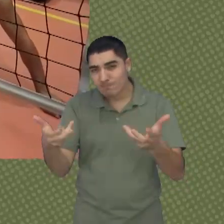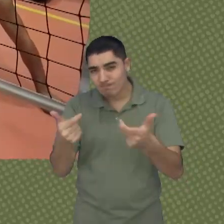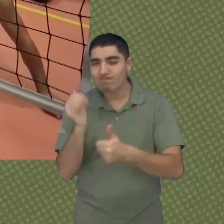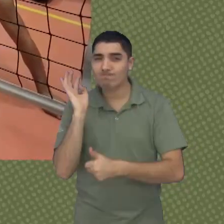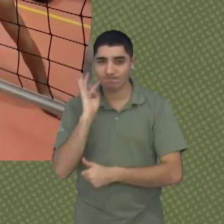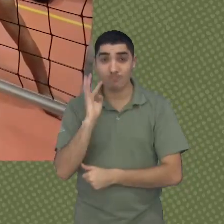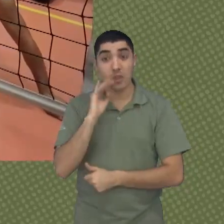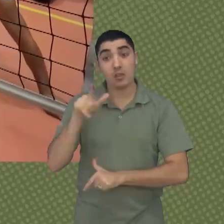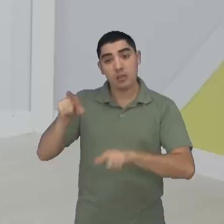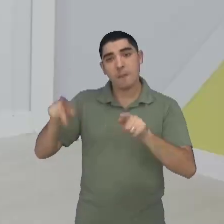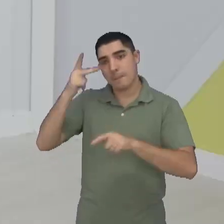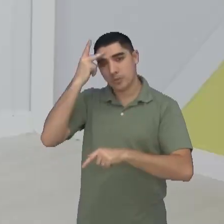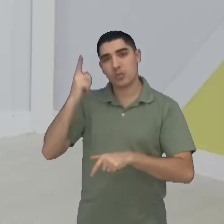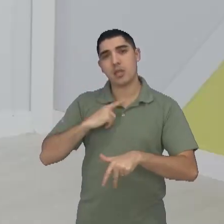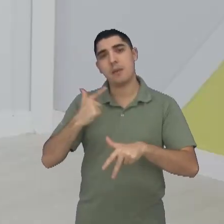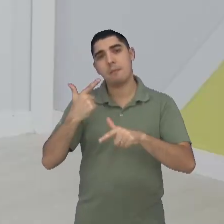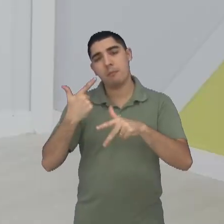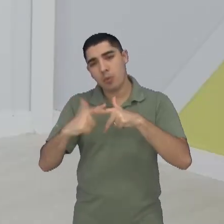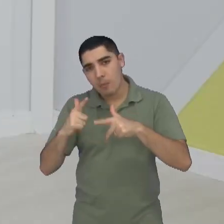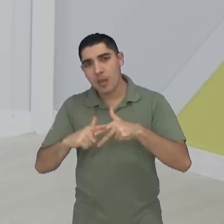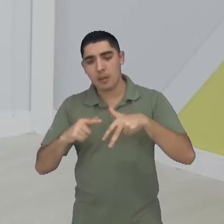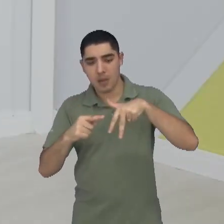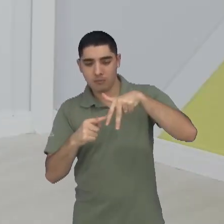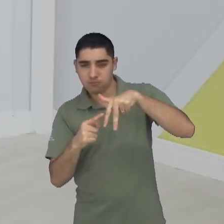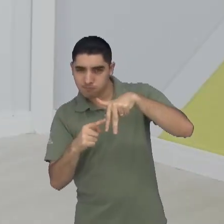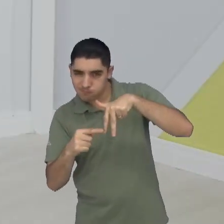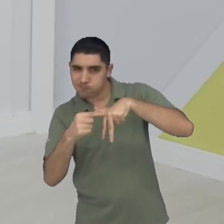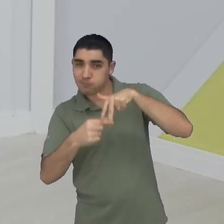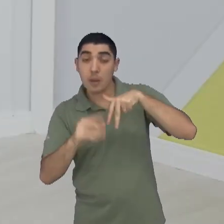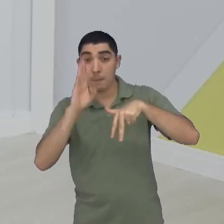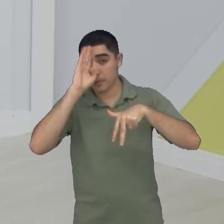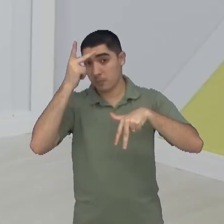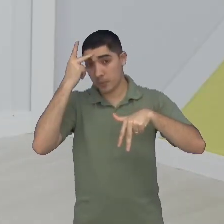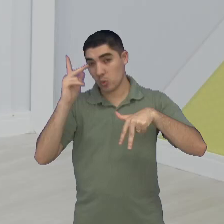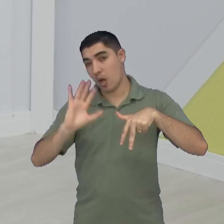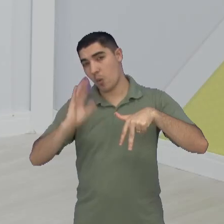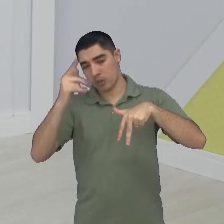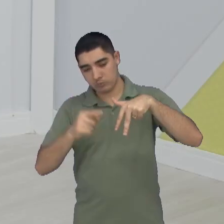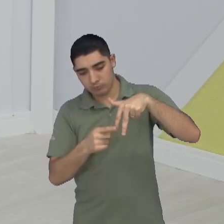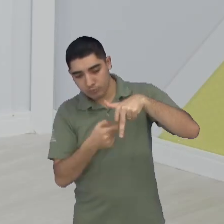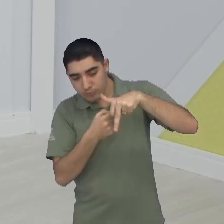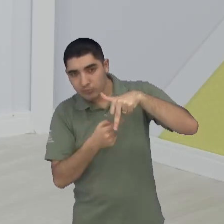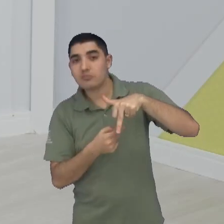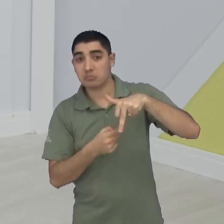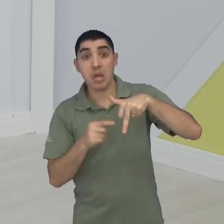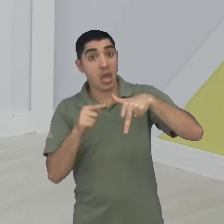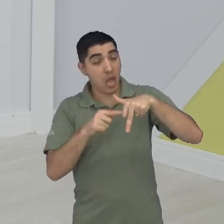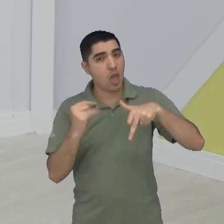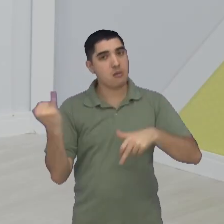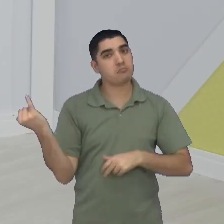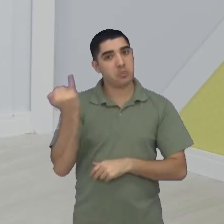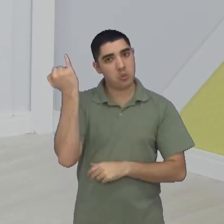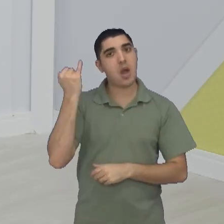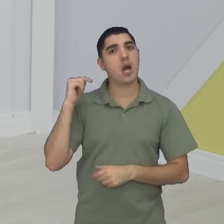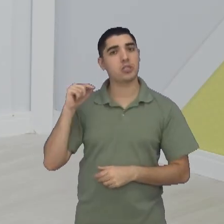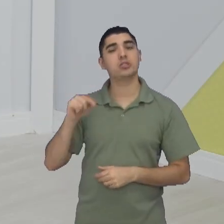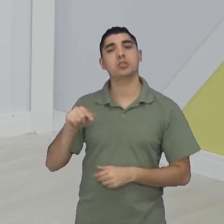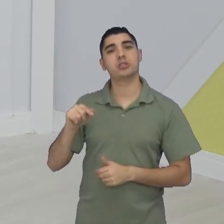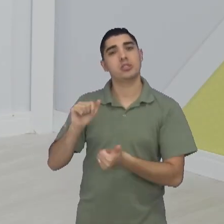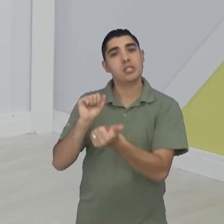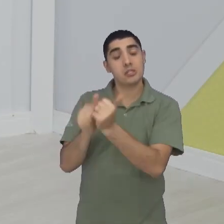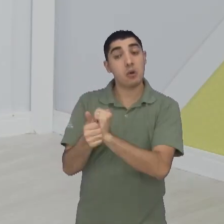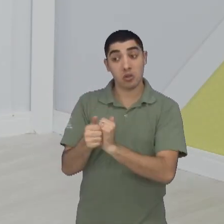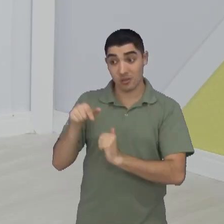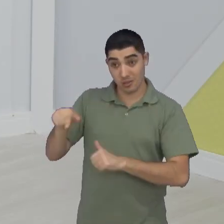inclusivo para quem tem problemas de mobilidade, principalmente, né, os amputados, com as pernas amputadas, enfim, é um esporte muito bacana e o